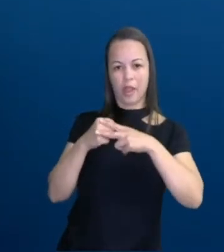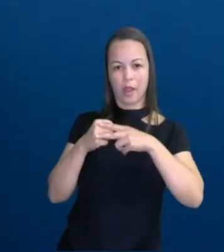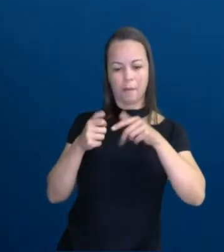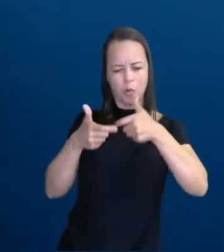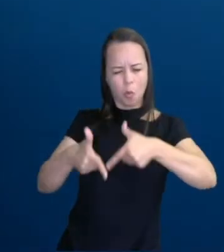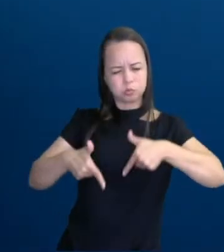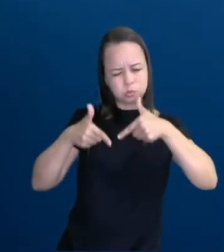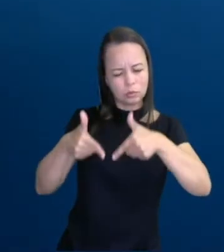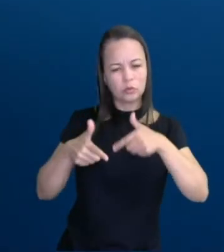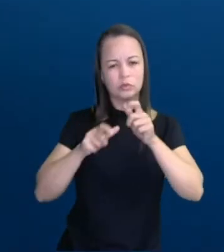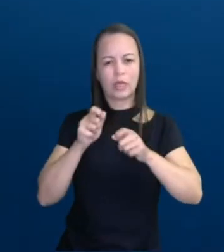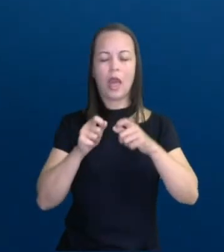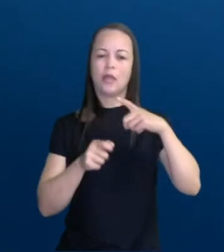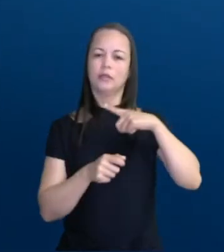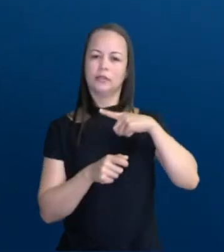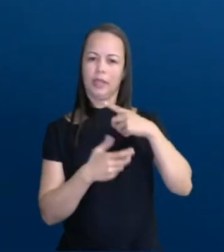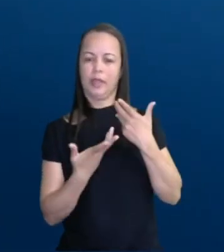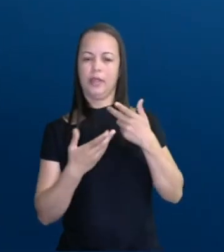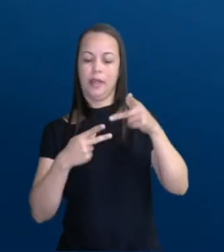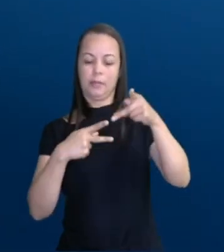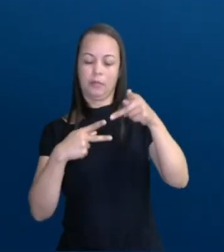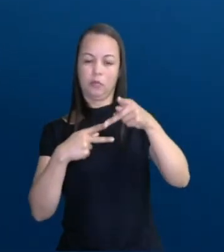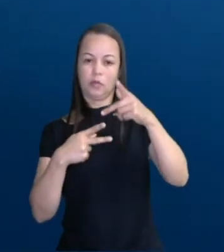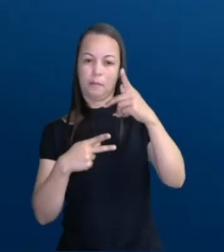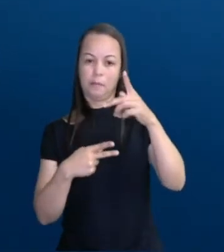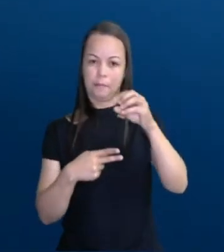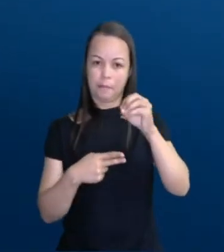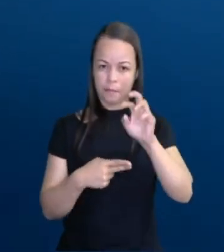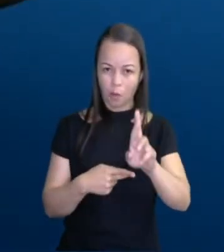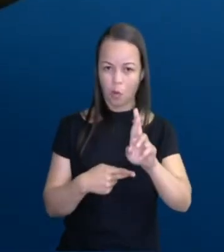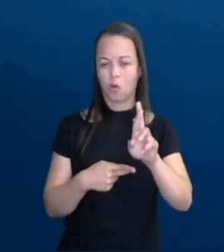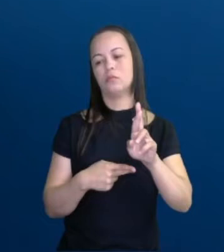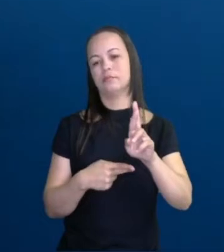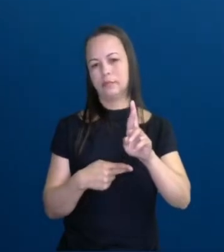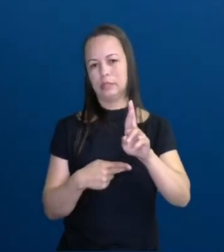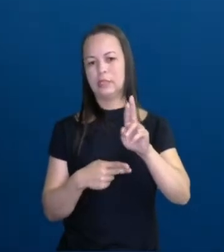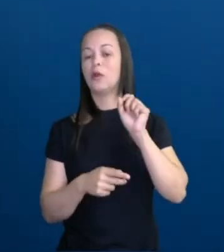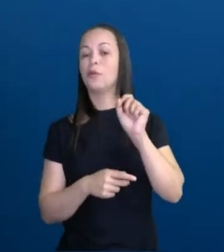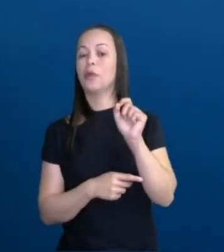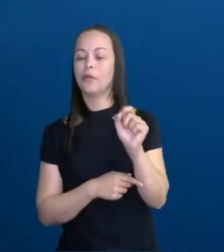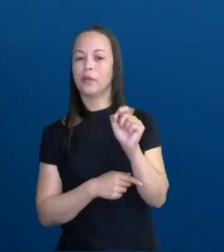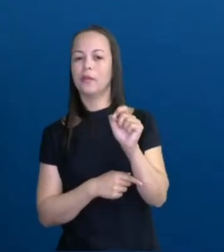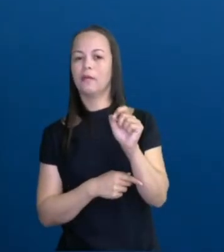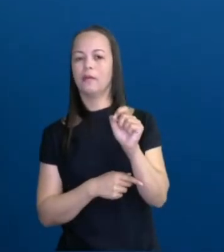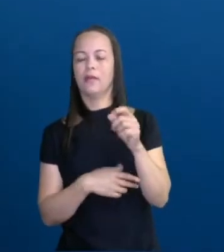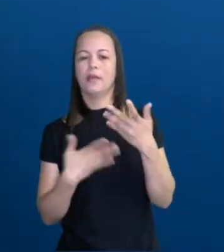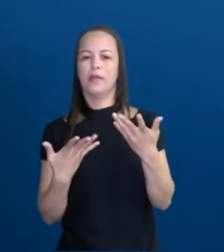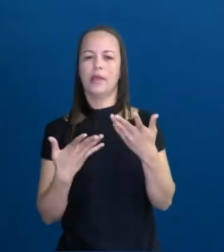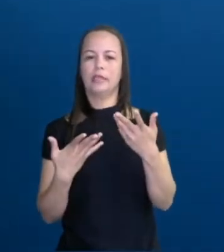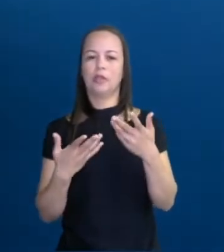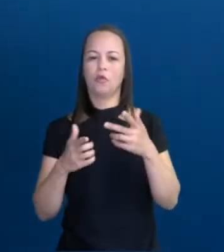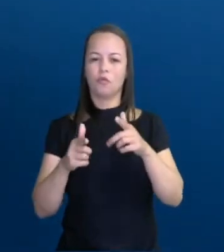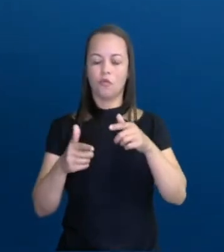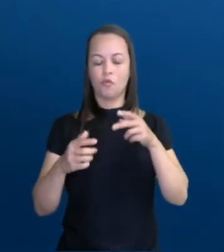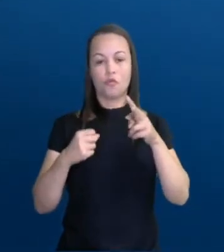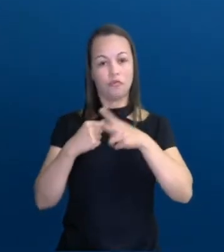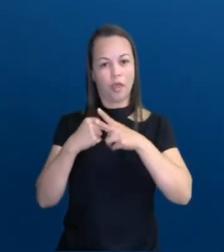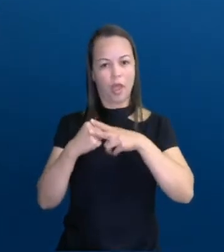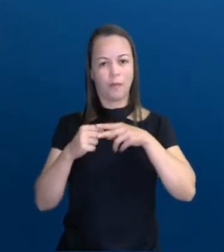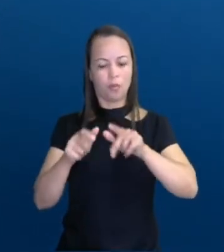preposição por. Se logo depois do verbo aparece uma preposição, então, o verbo lutar ele